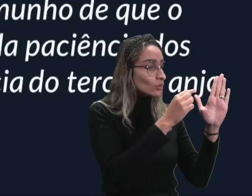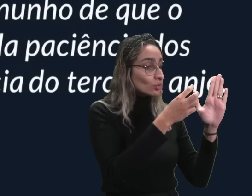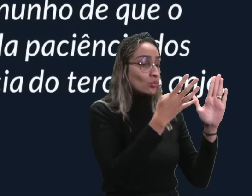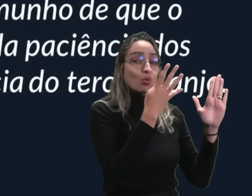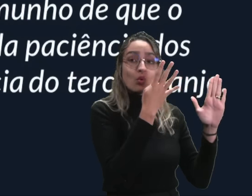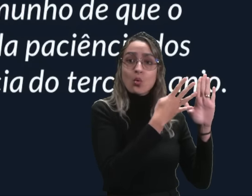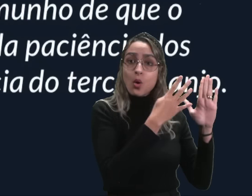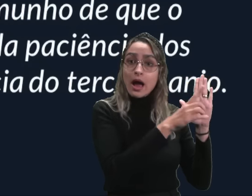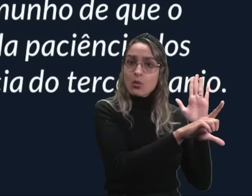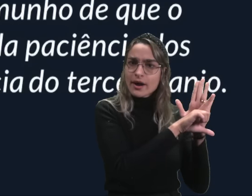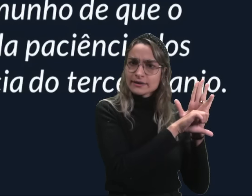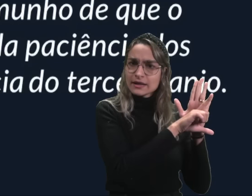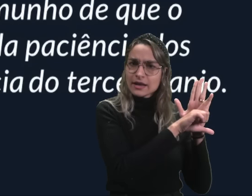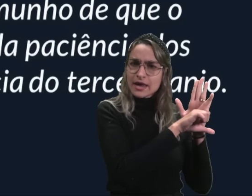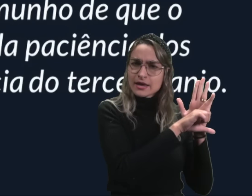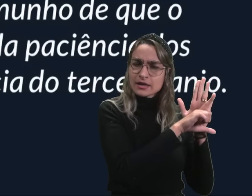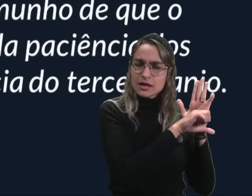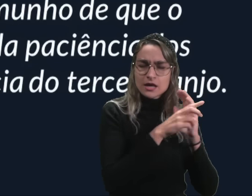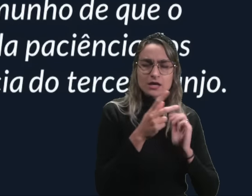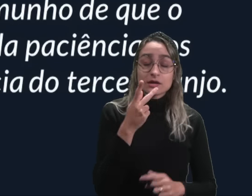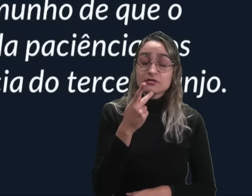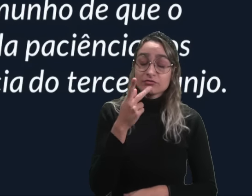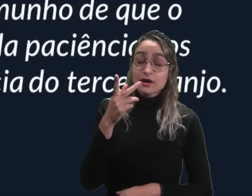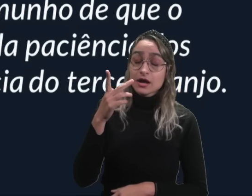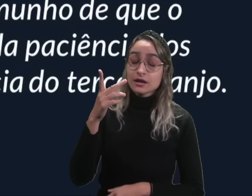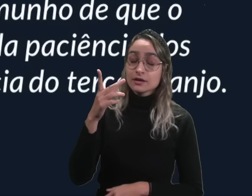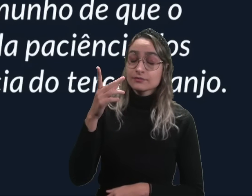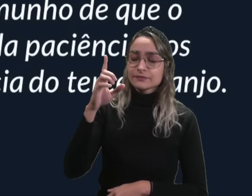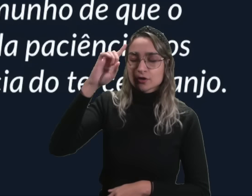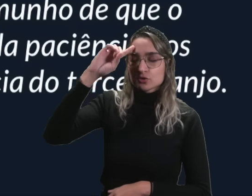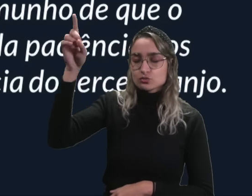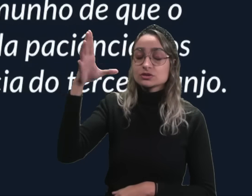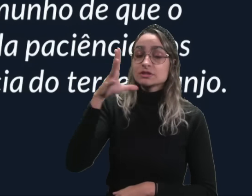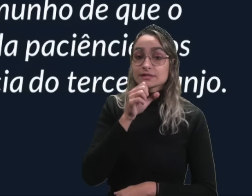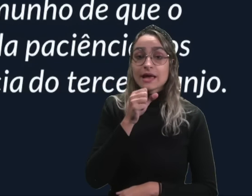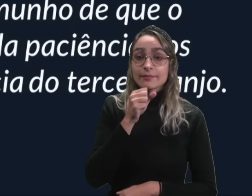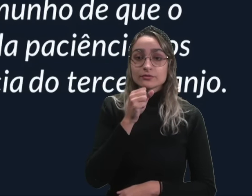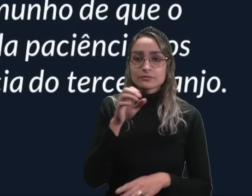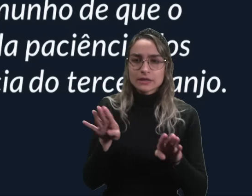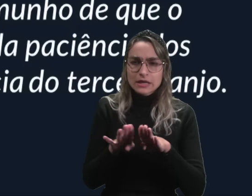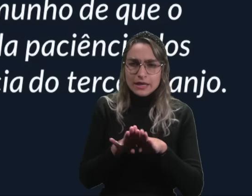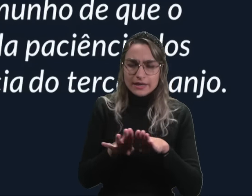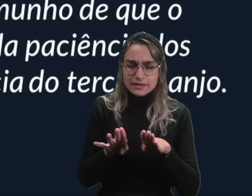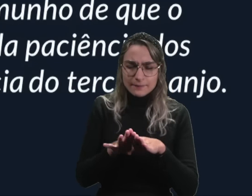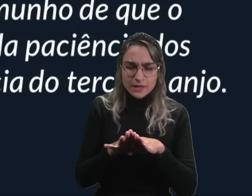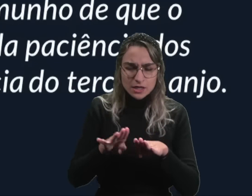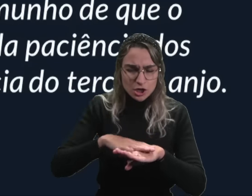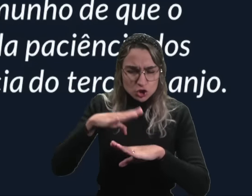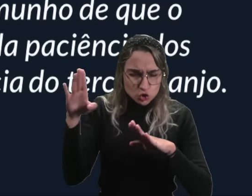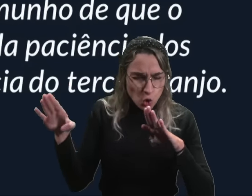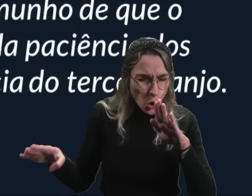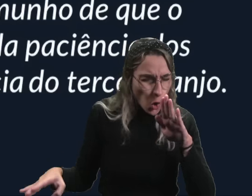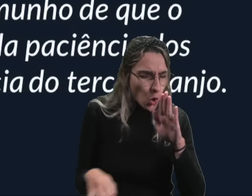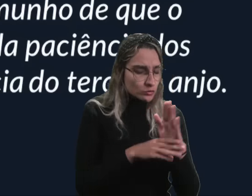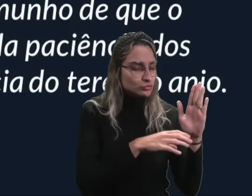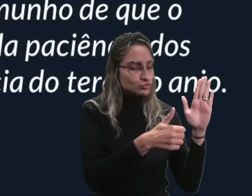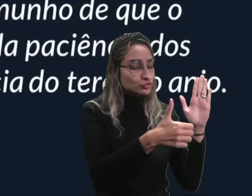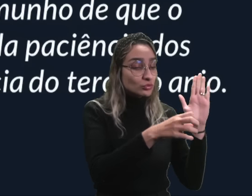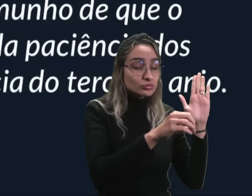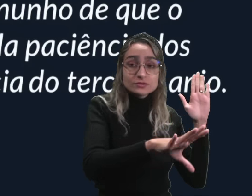sábado da apostasia o domingo e a pregação de todos os mandamentos de Deus constituem uma impressionante um impressionante